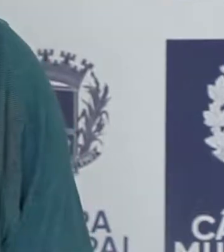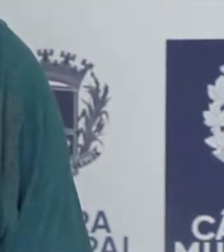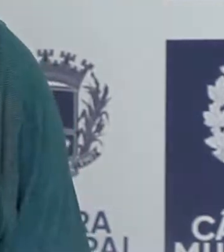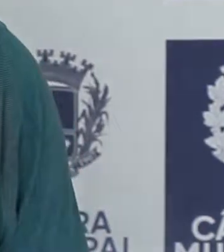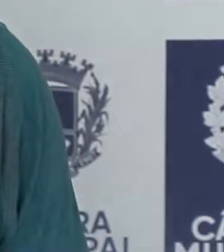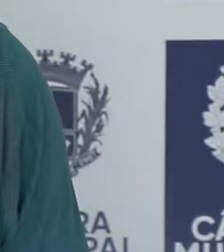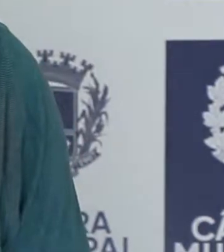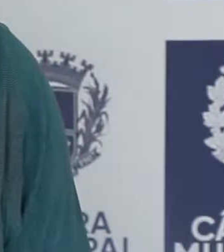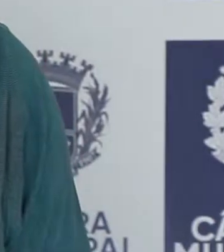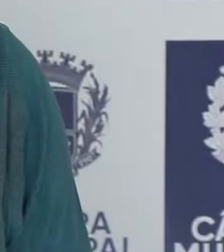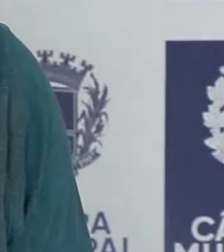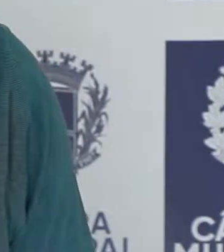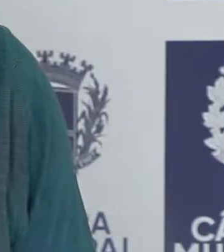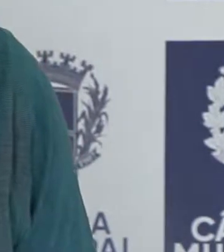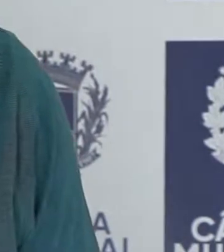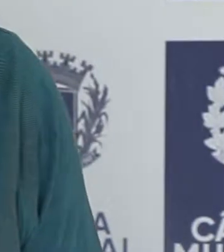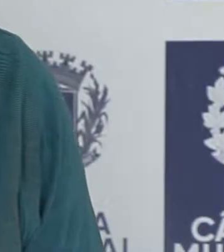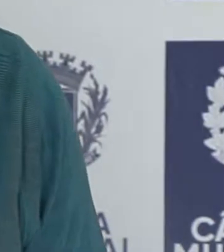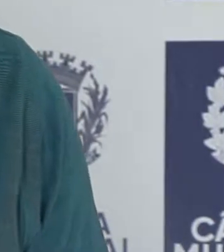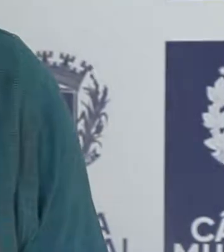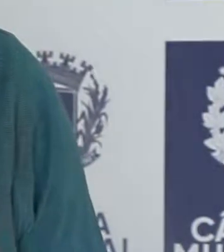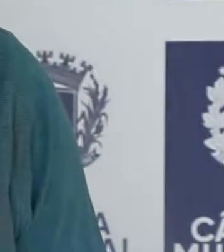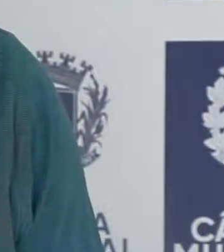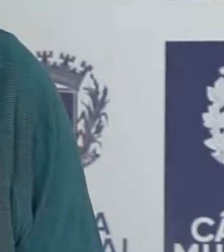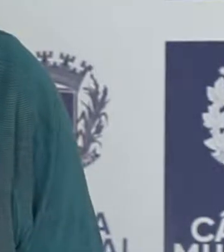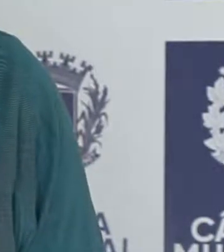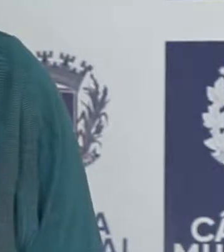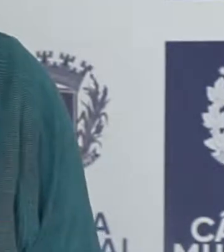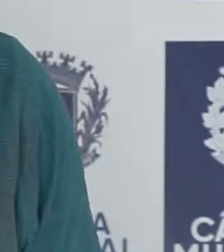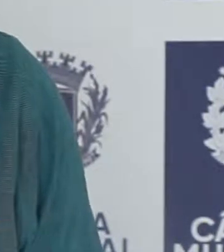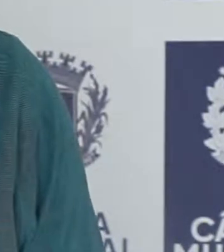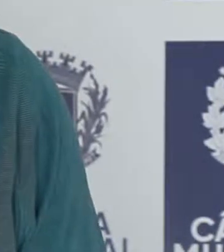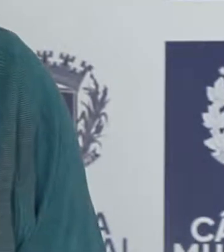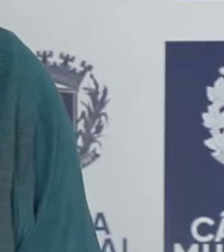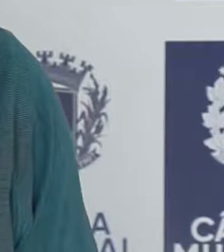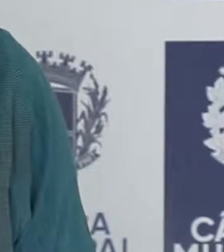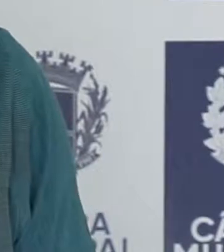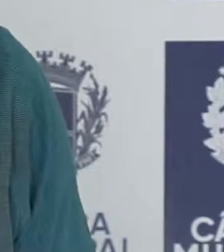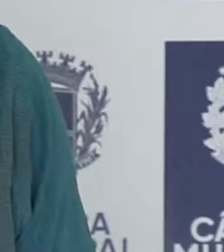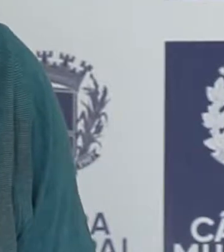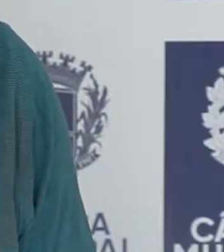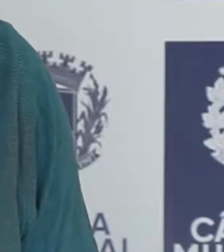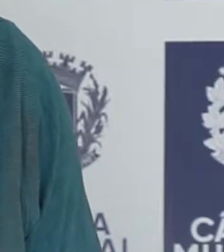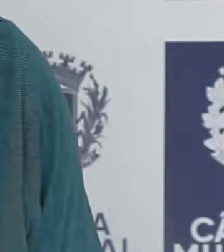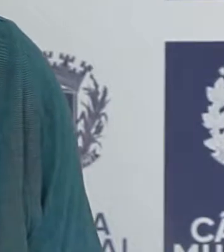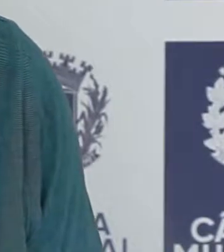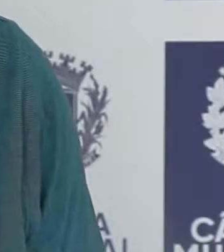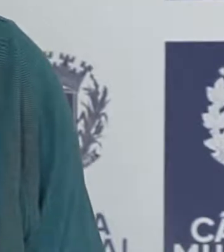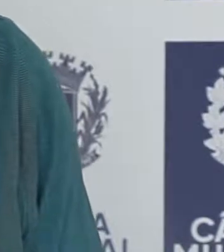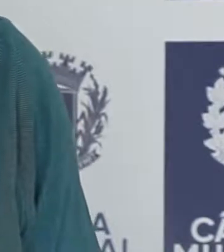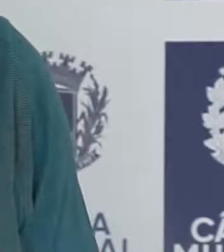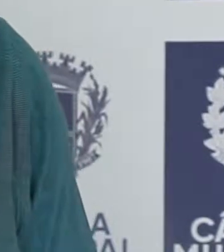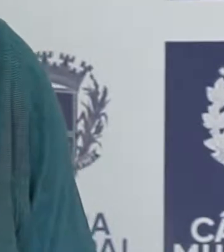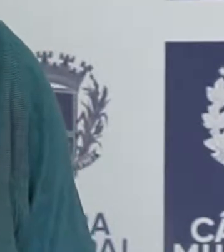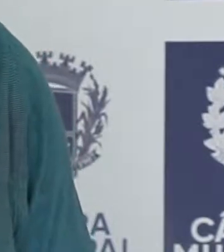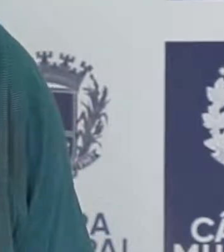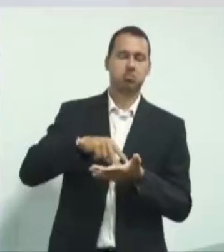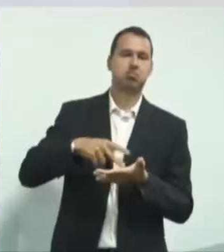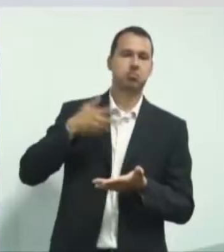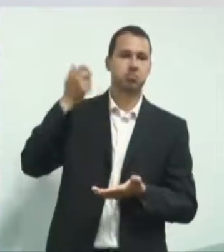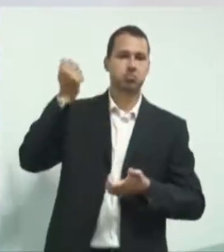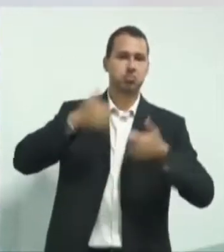Utilizando a tribuna, o vereador Alfredo Landim falou sobre o seu projeto que institui o Dia do Som